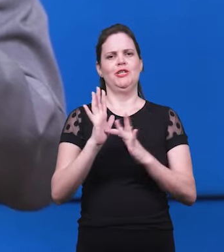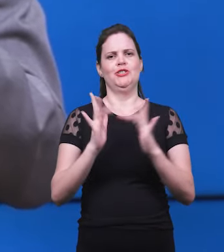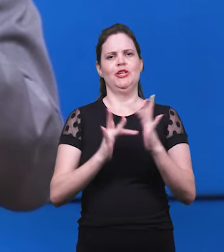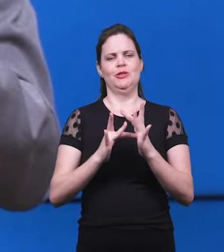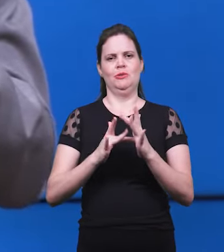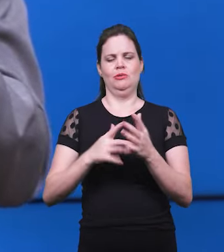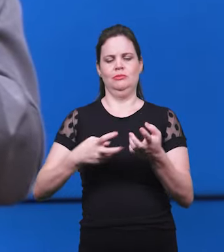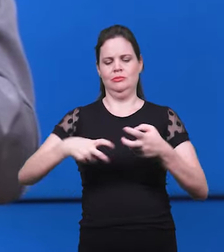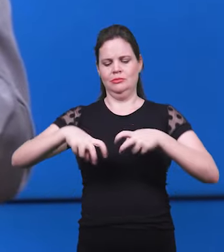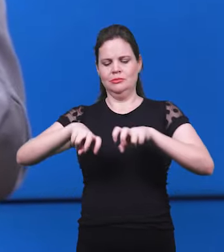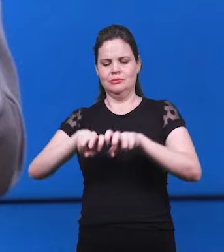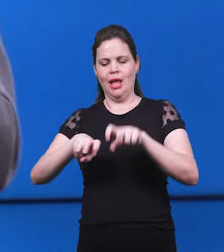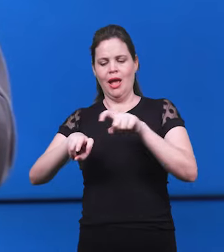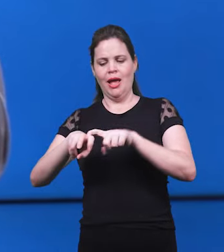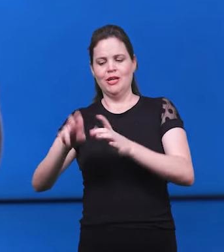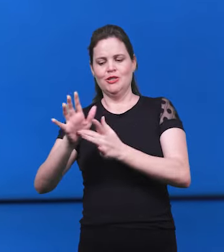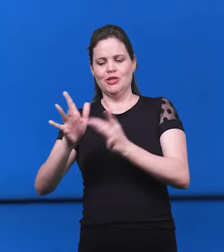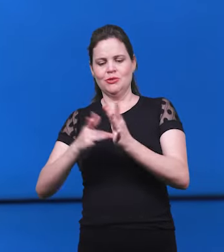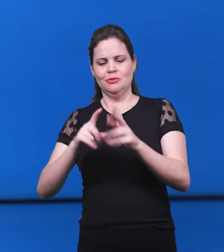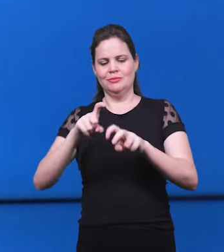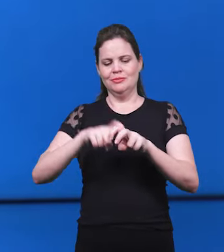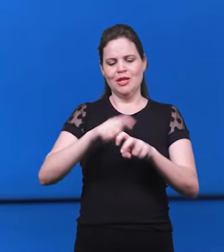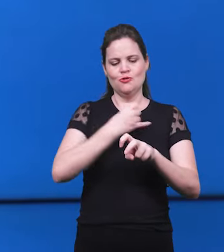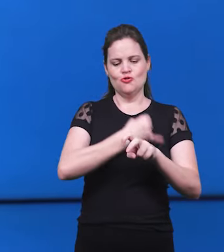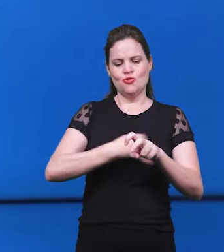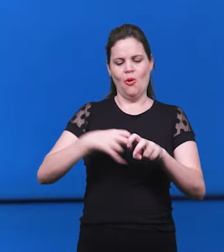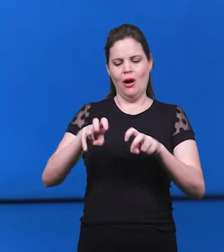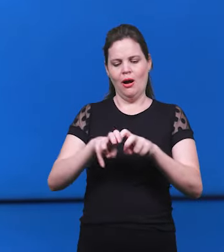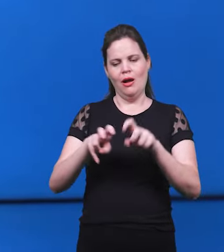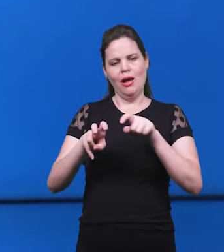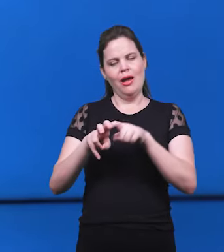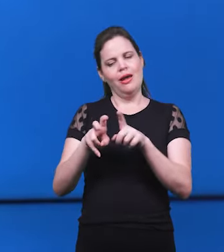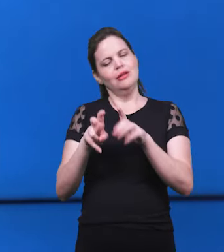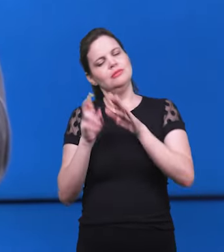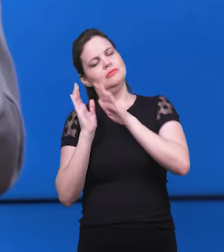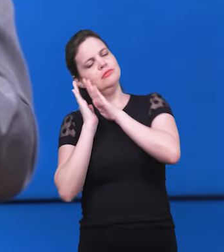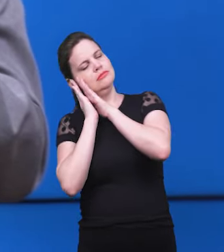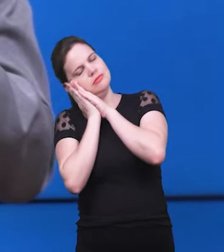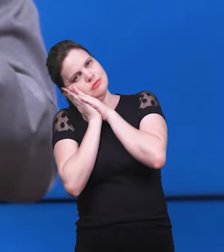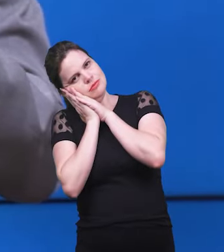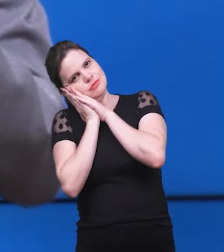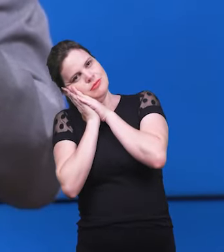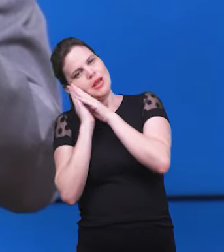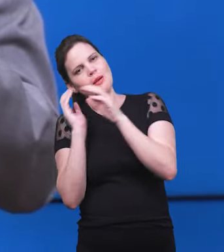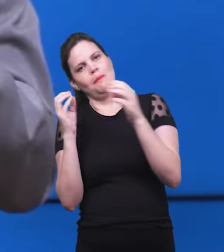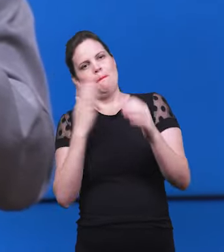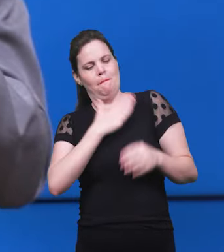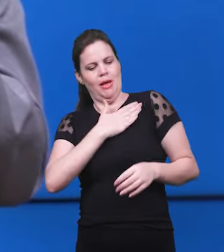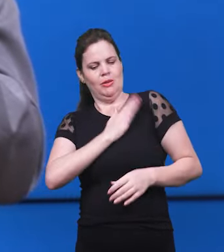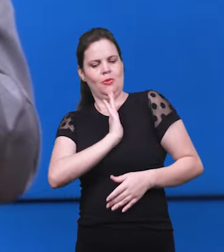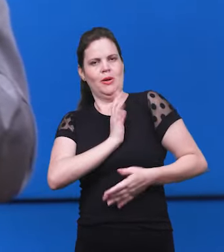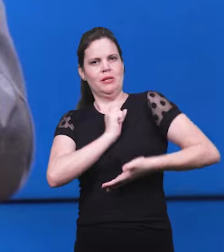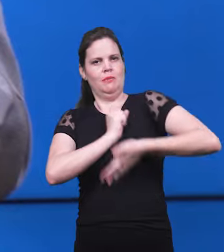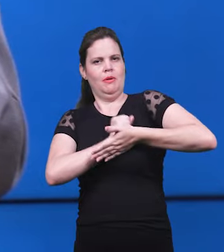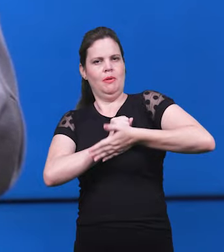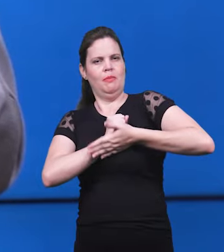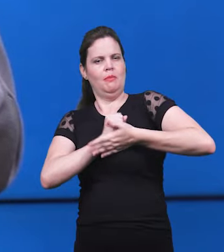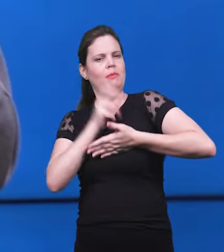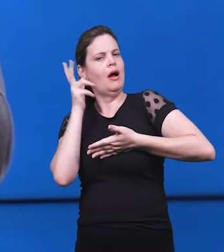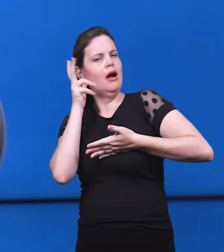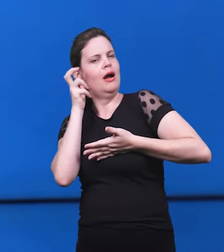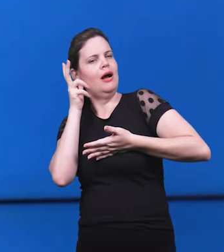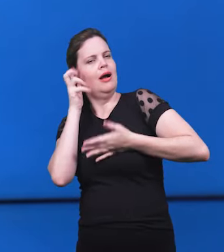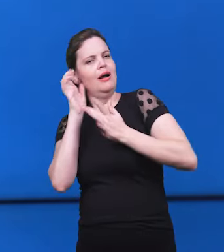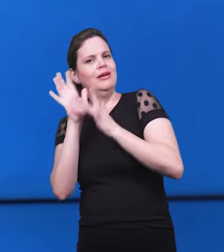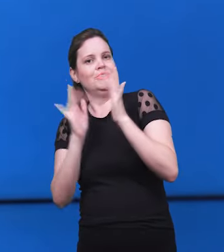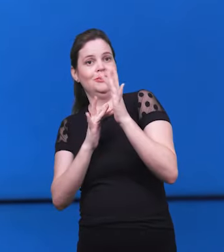reclinado no seio de Jesus e então reclinando-se sobre o peito de Jesus. E no livro de Apocalipse 1,17, João